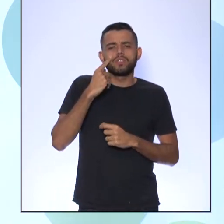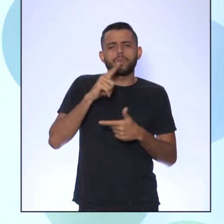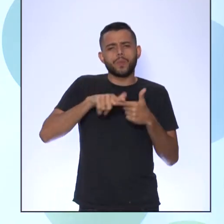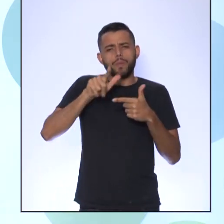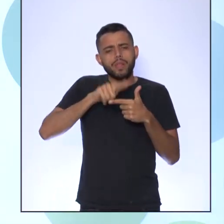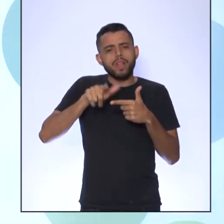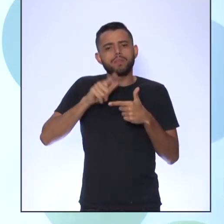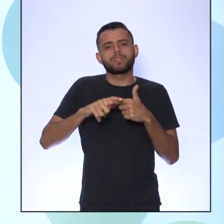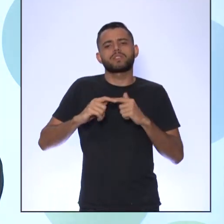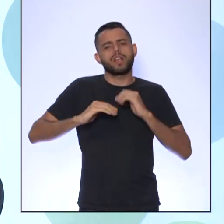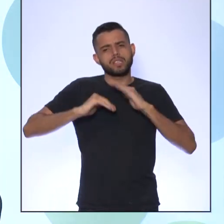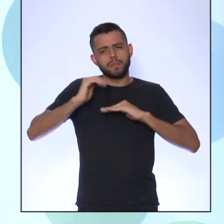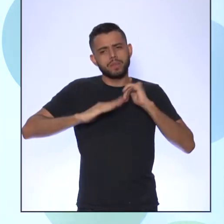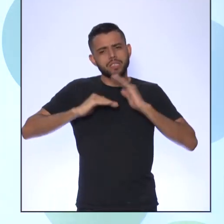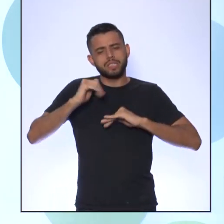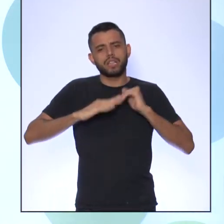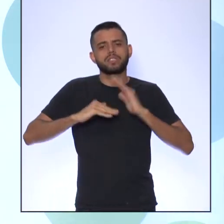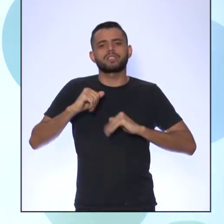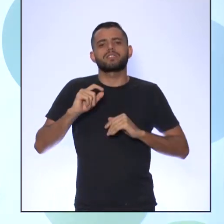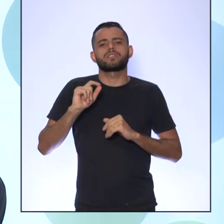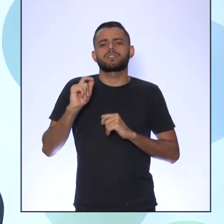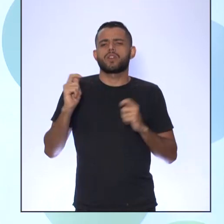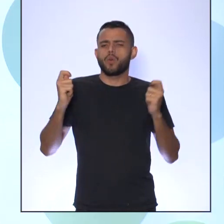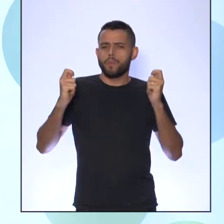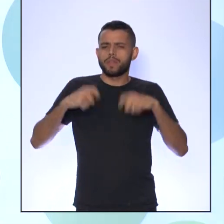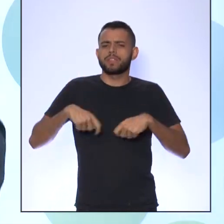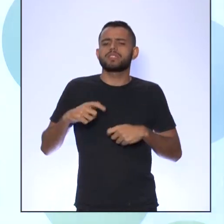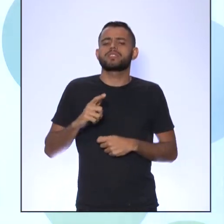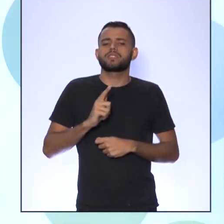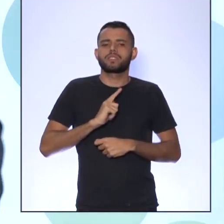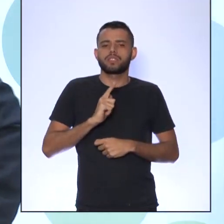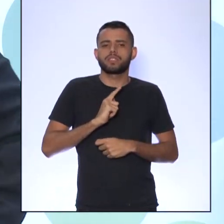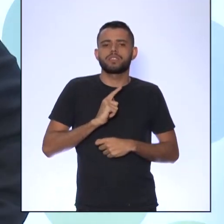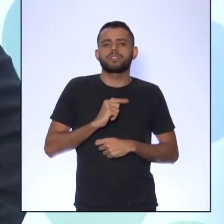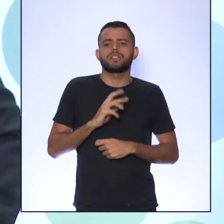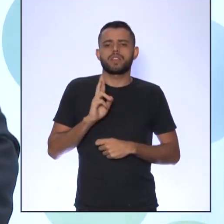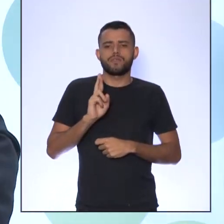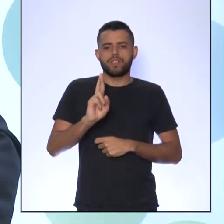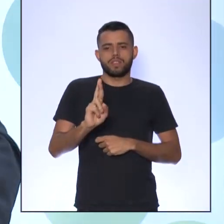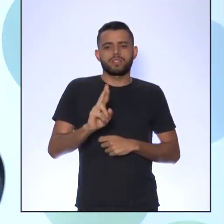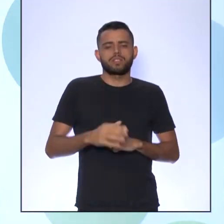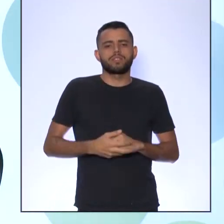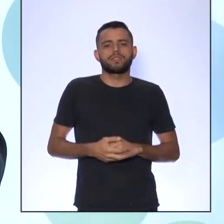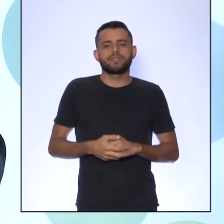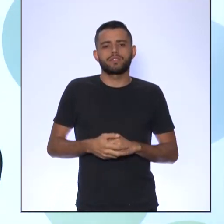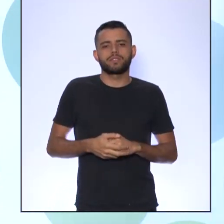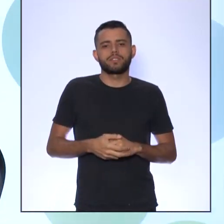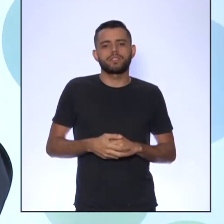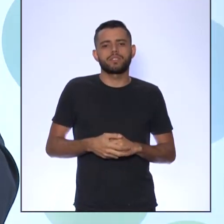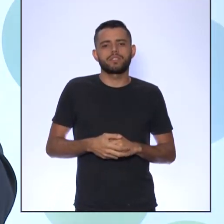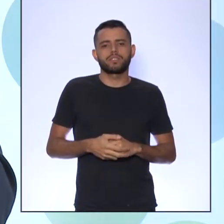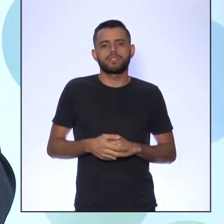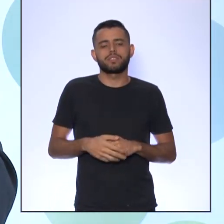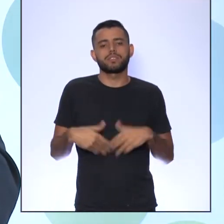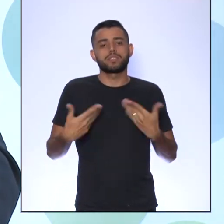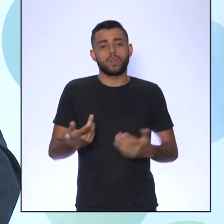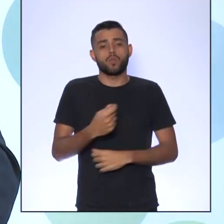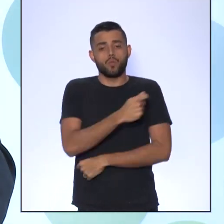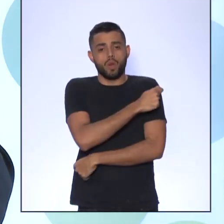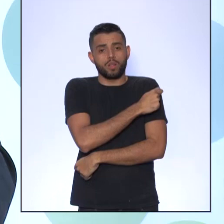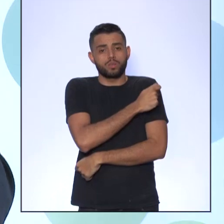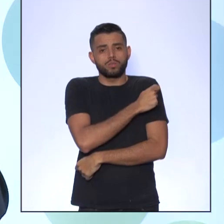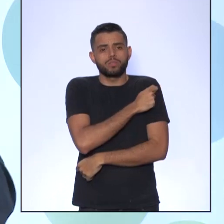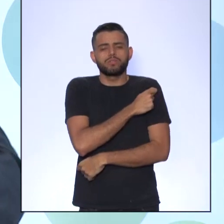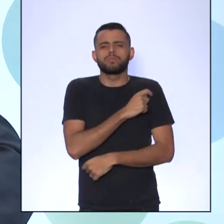enfim, as habilidades que estão lá previstas, e as competências previstas lá na sua matriz de referência. Então, realmente, o aluno ele deve encarar a prova